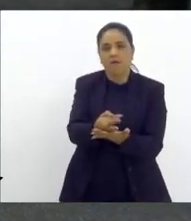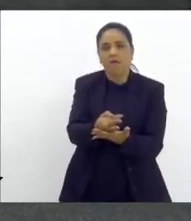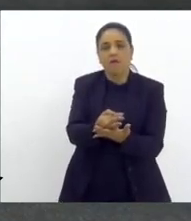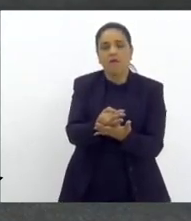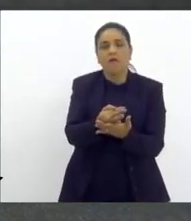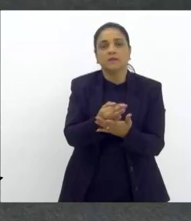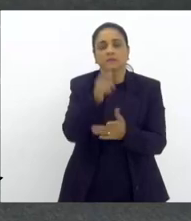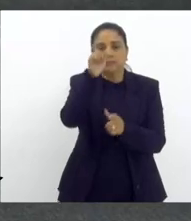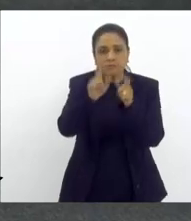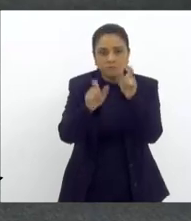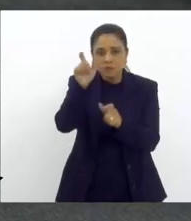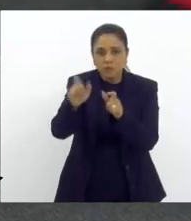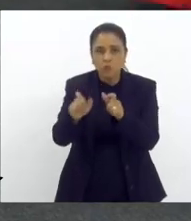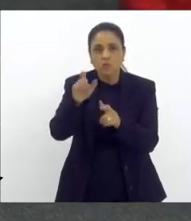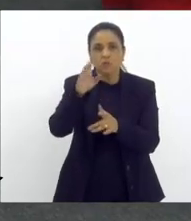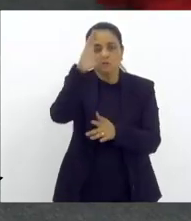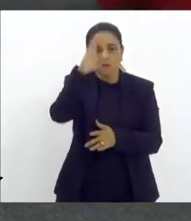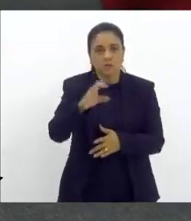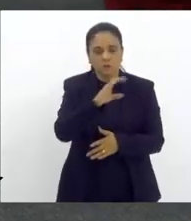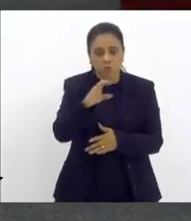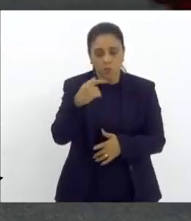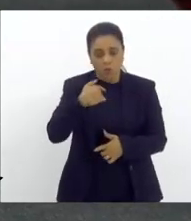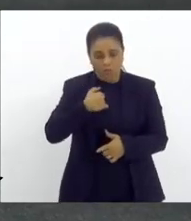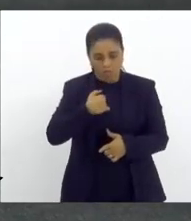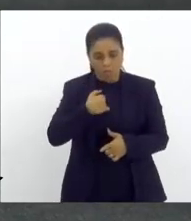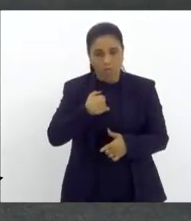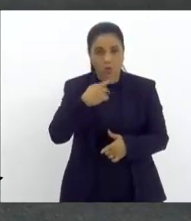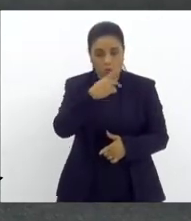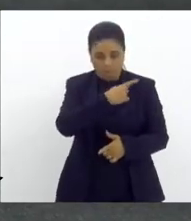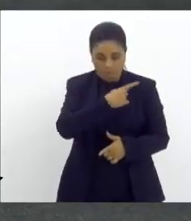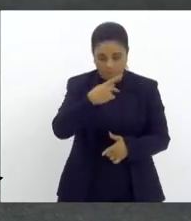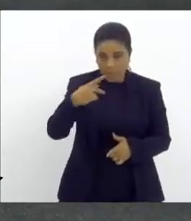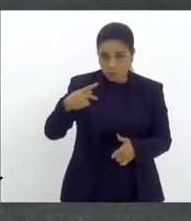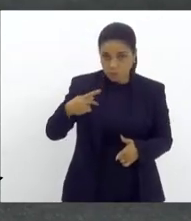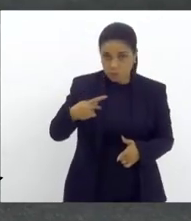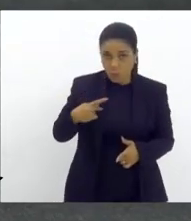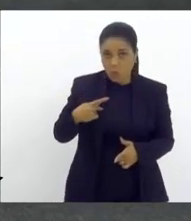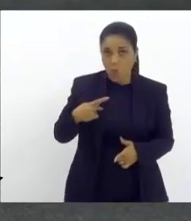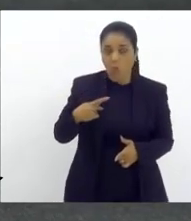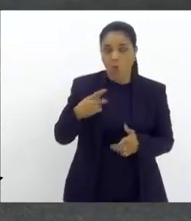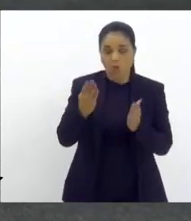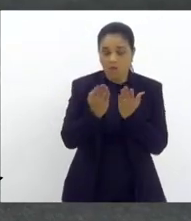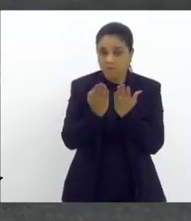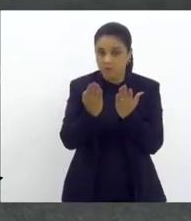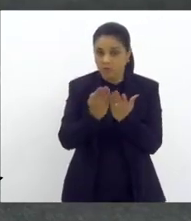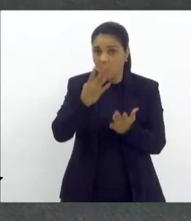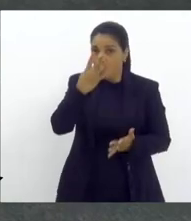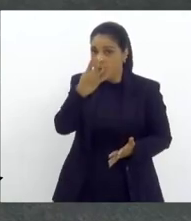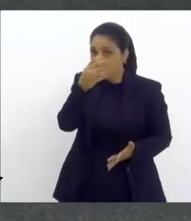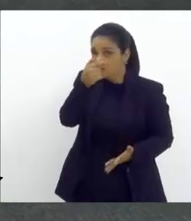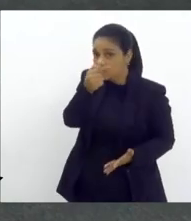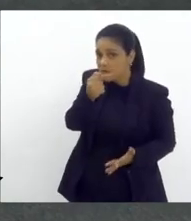e eu como pastor evangélico há 47 anos